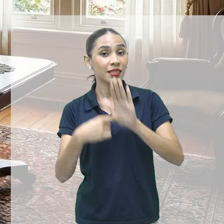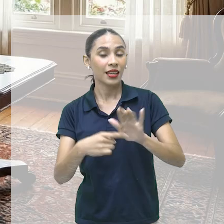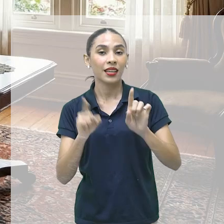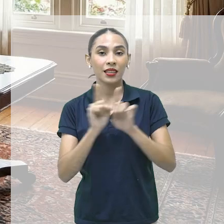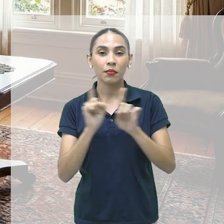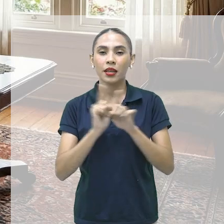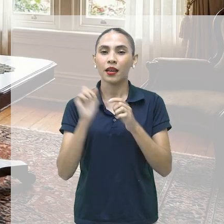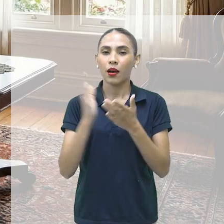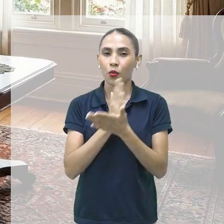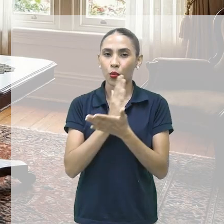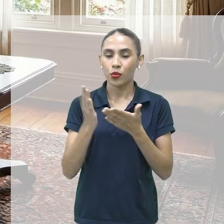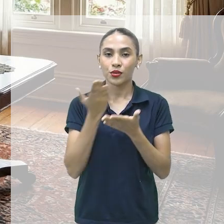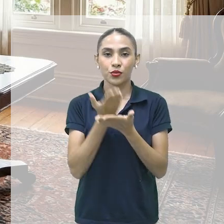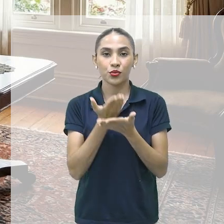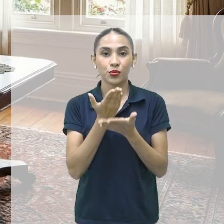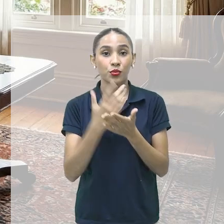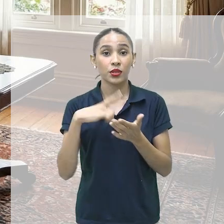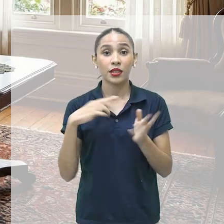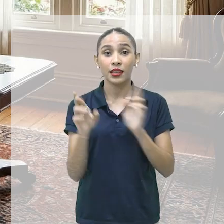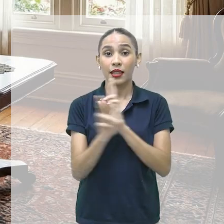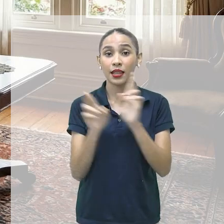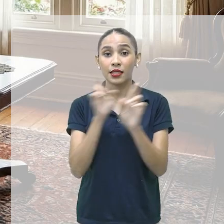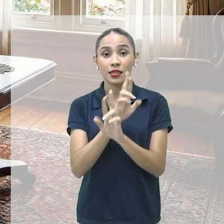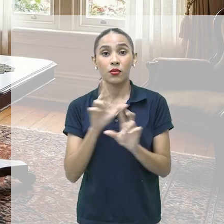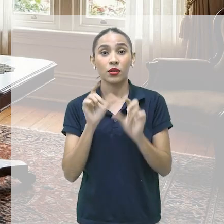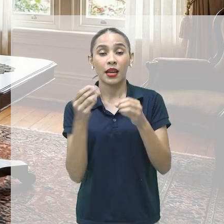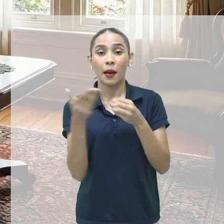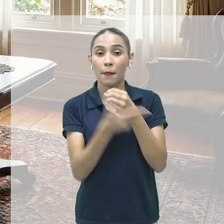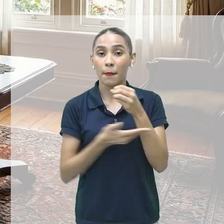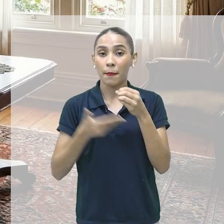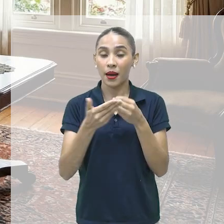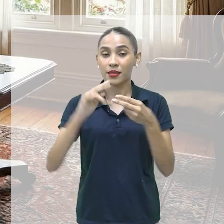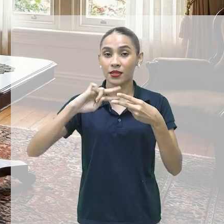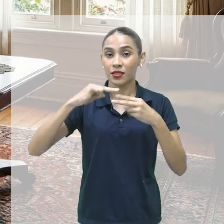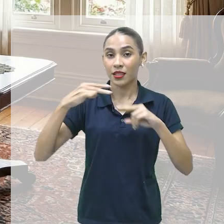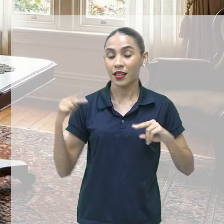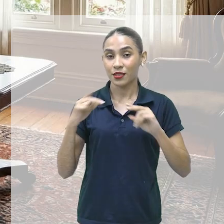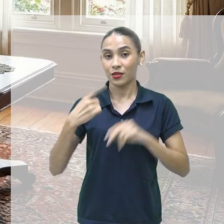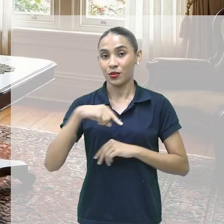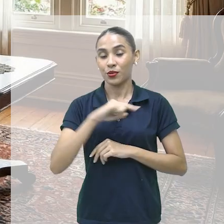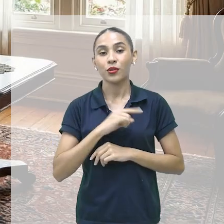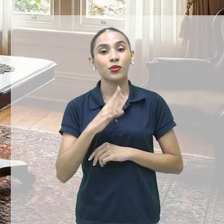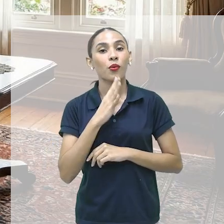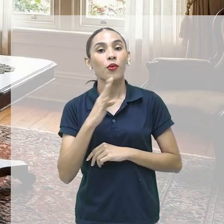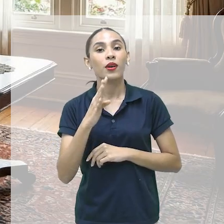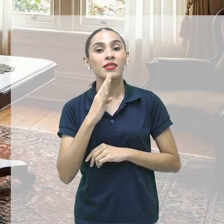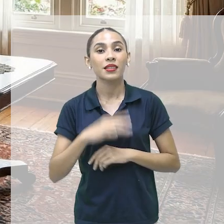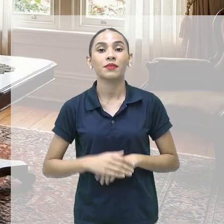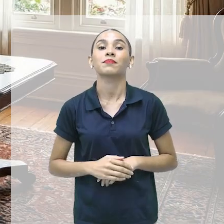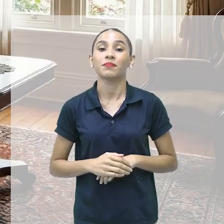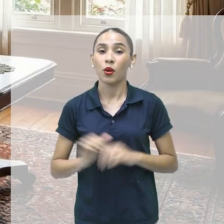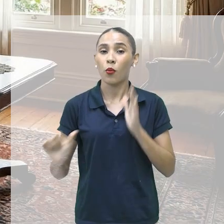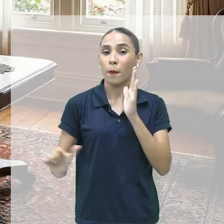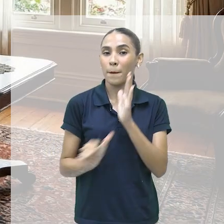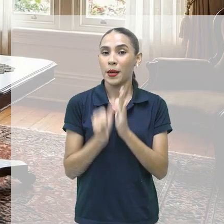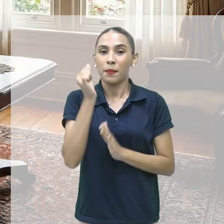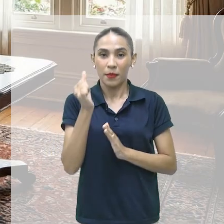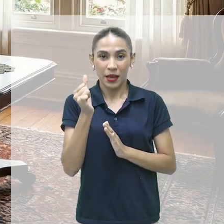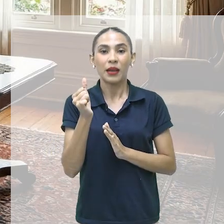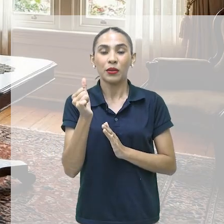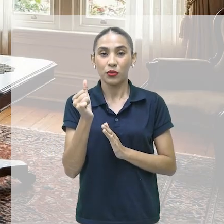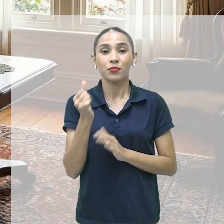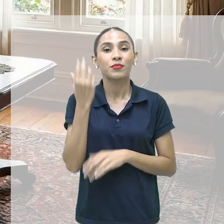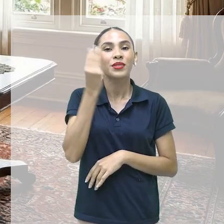trazer aqui para vocês alguns estudos relacionados à base da genética. E aqui a gente vai conhecer aquele